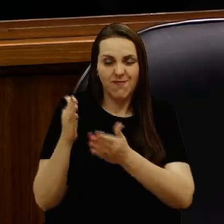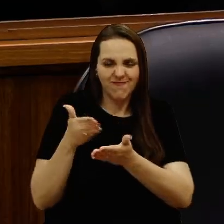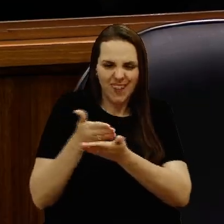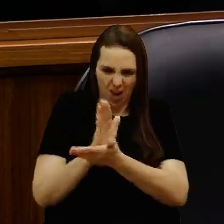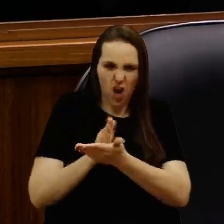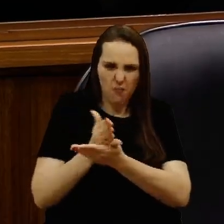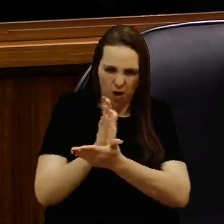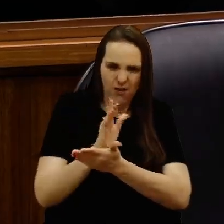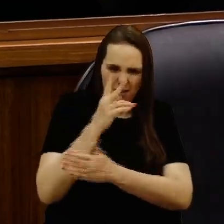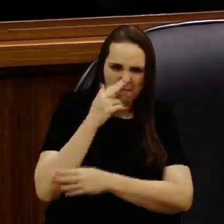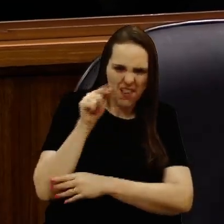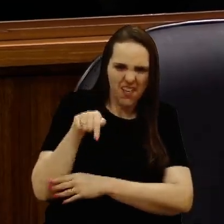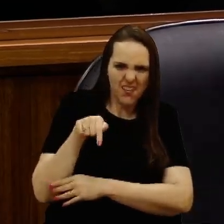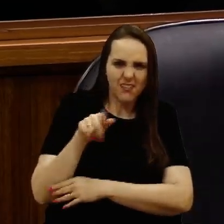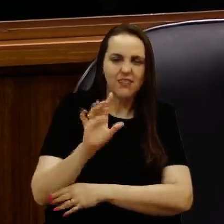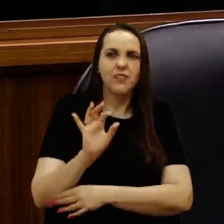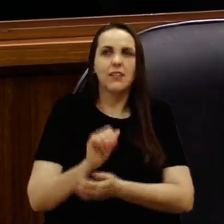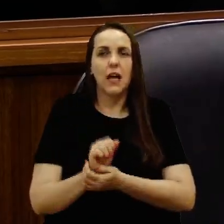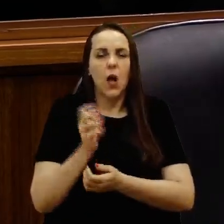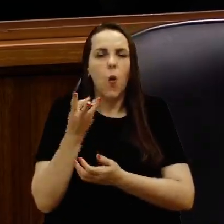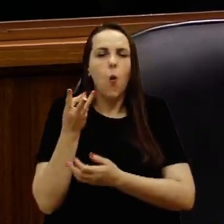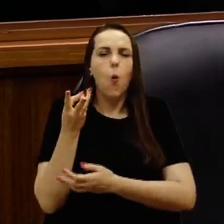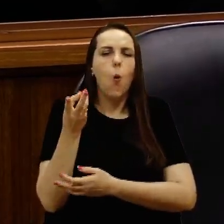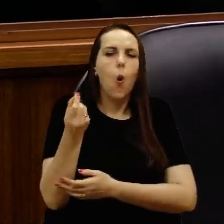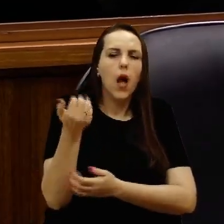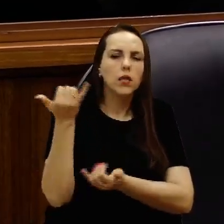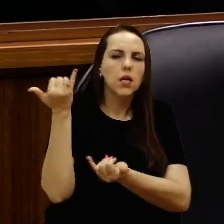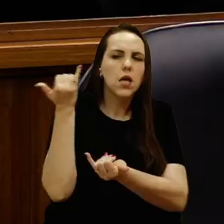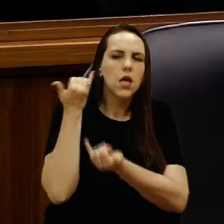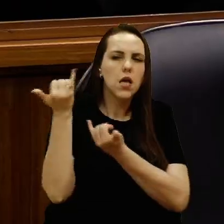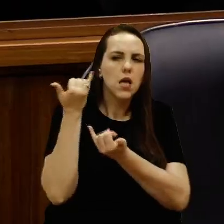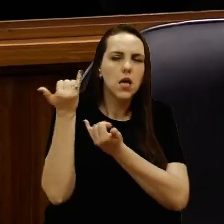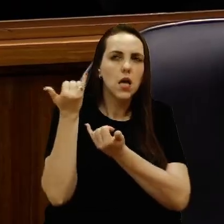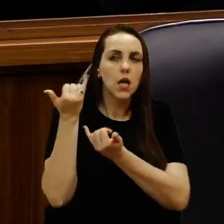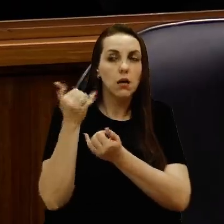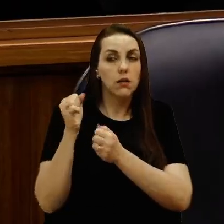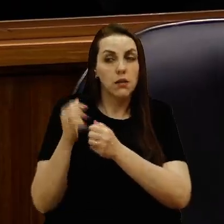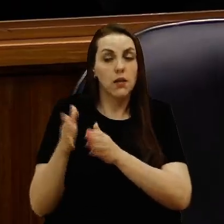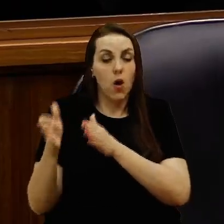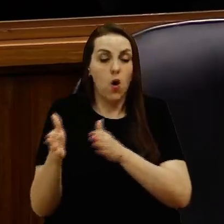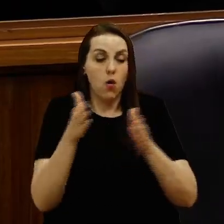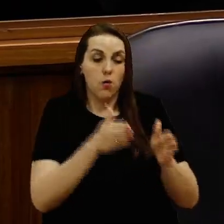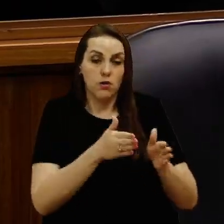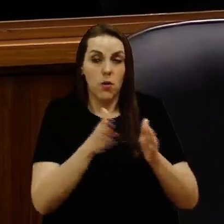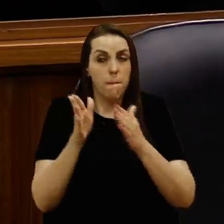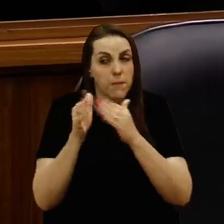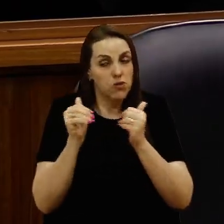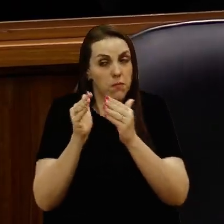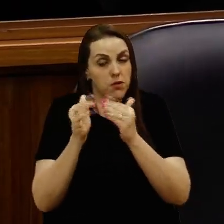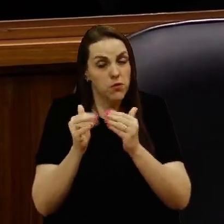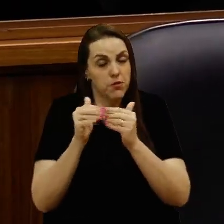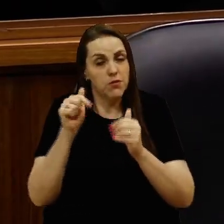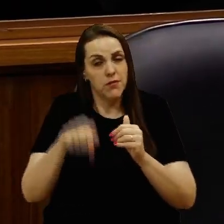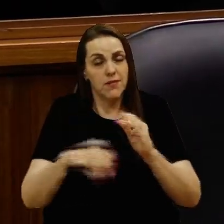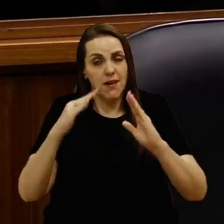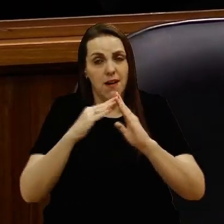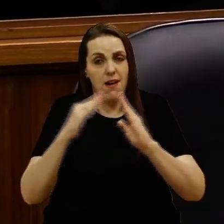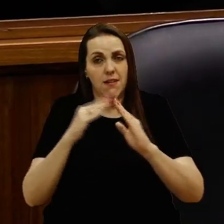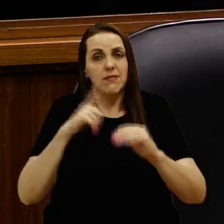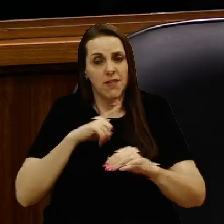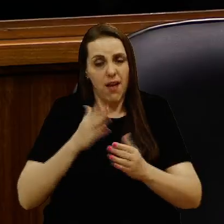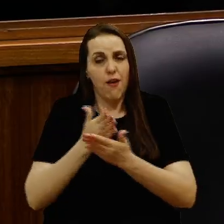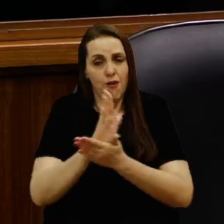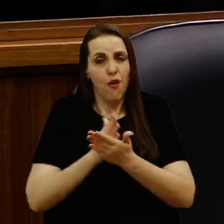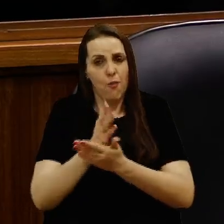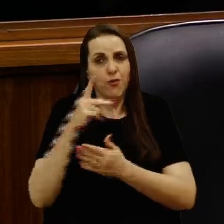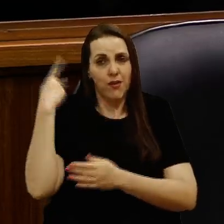a quantidade de informações que a oposição está pedindo dentro dessa casa esteja incomodando, vereadora Sandra.